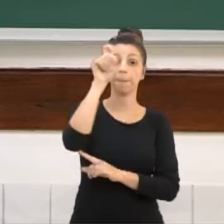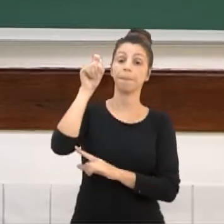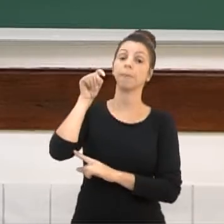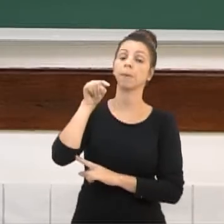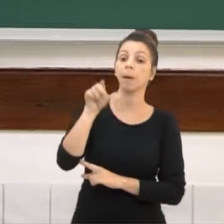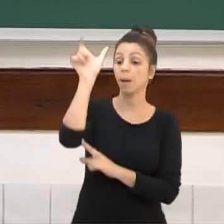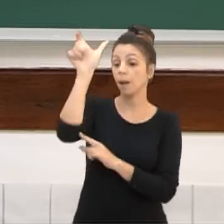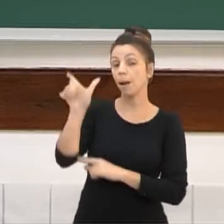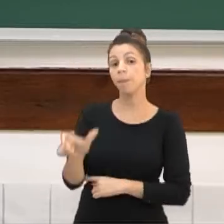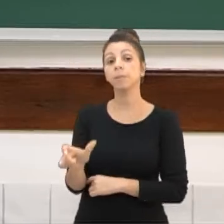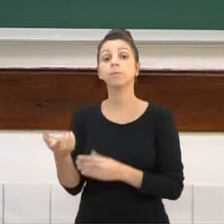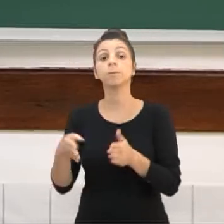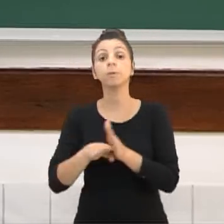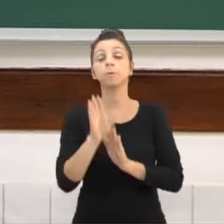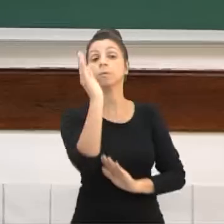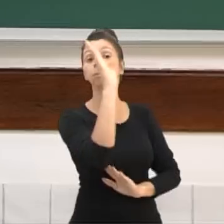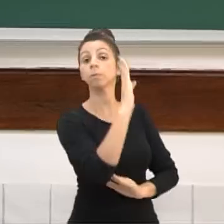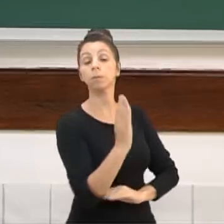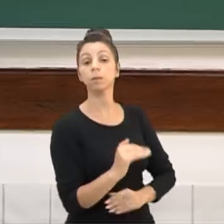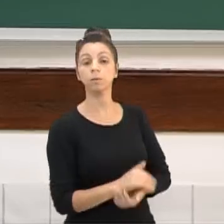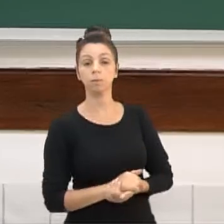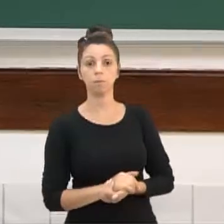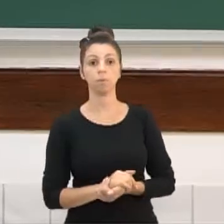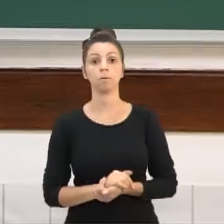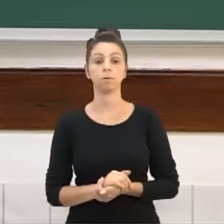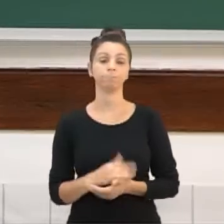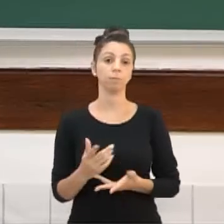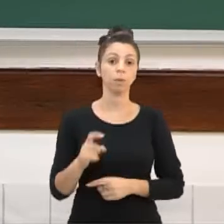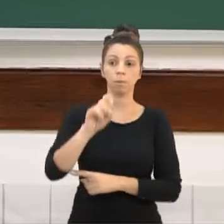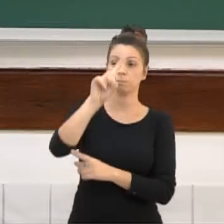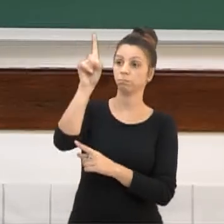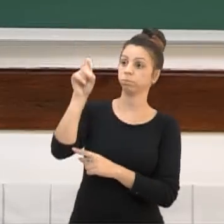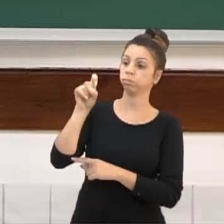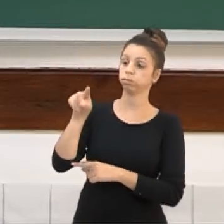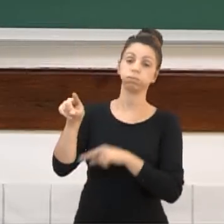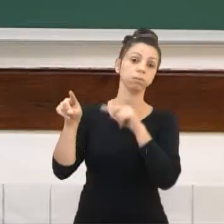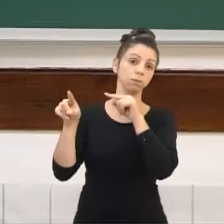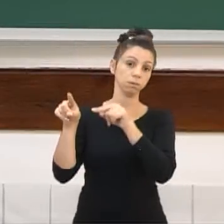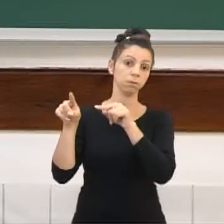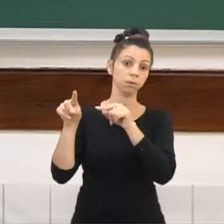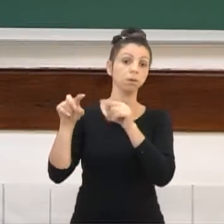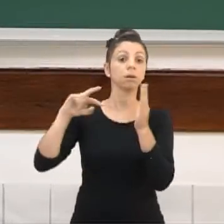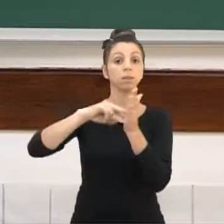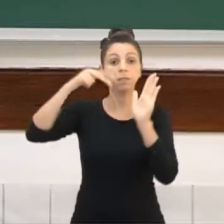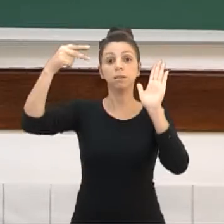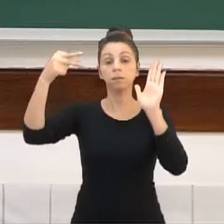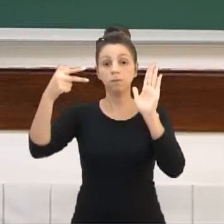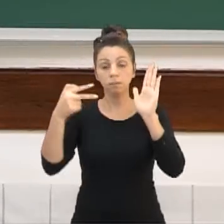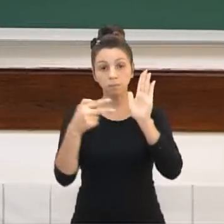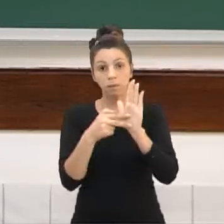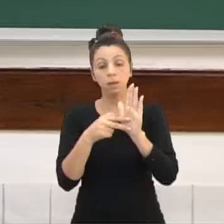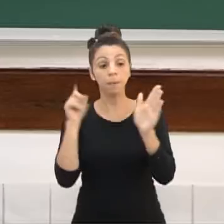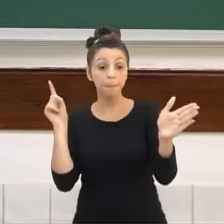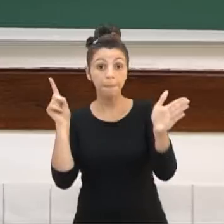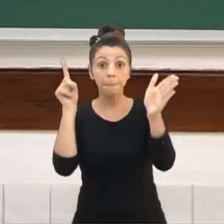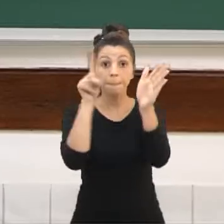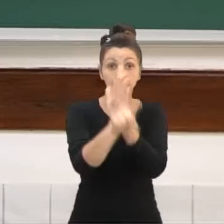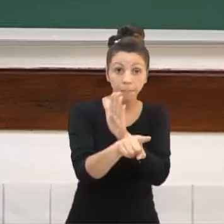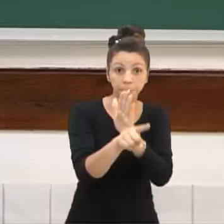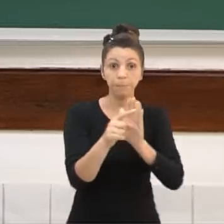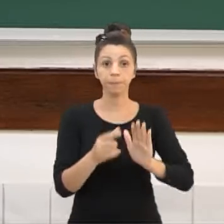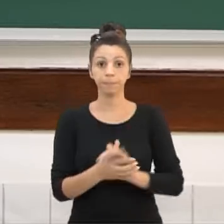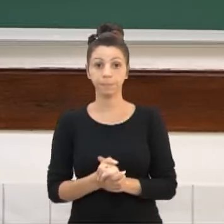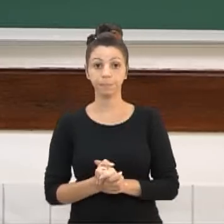quem descobriu o Brasil? Opa, fiz uma entonação final lá, indicando que se trata de uma pergunta e não de uma frase